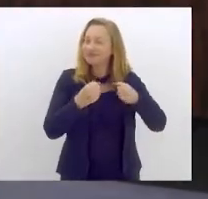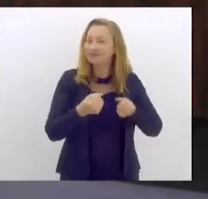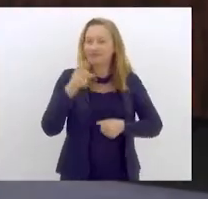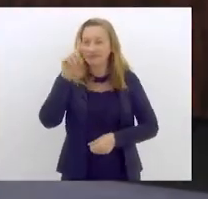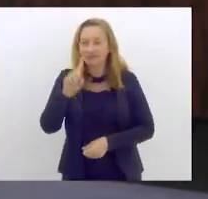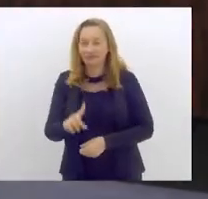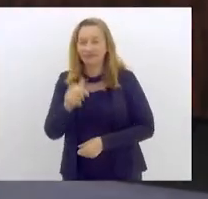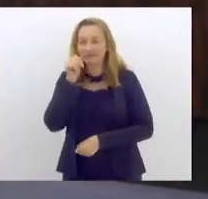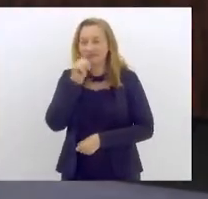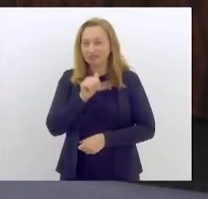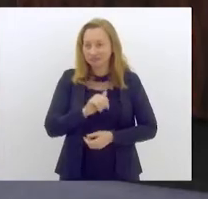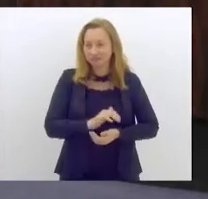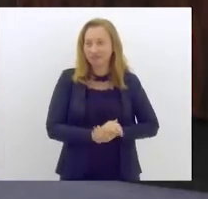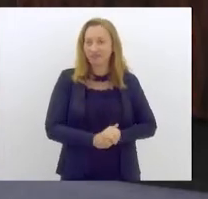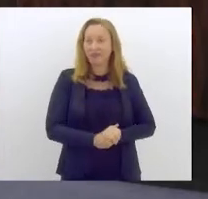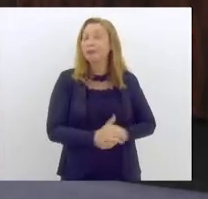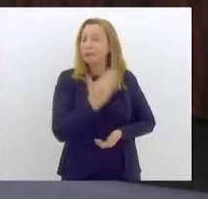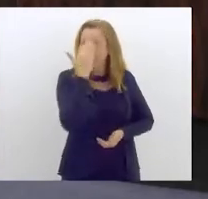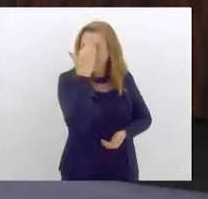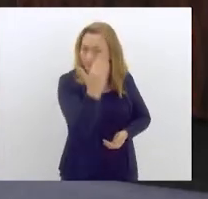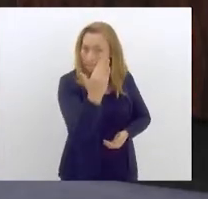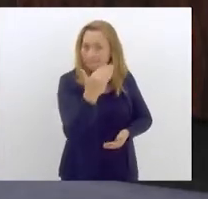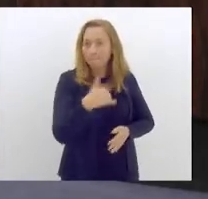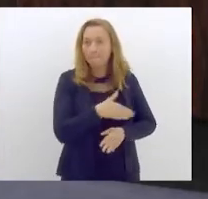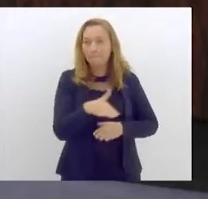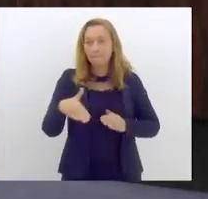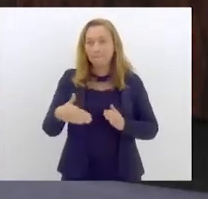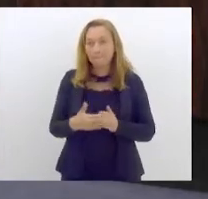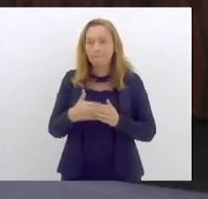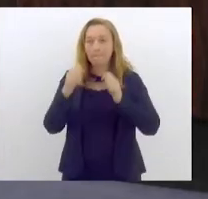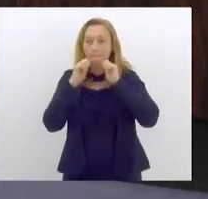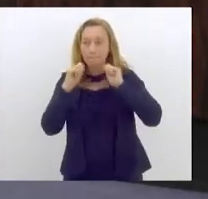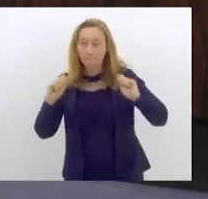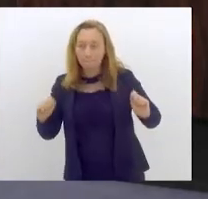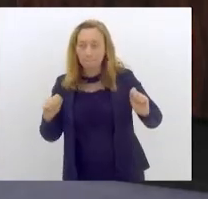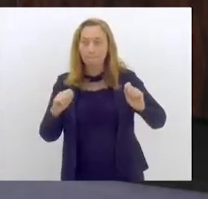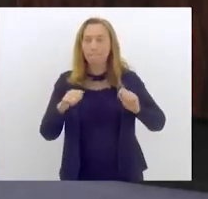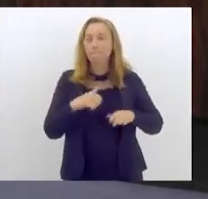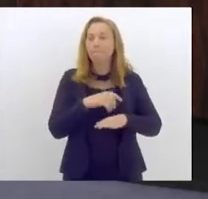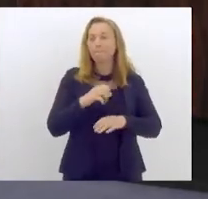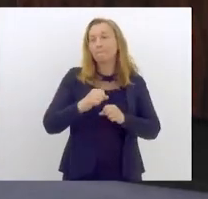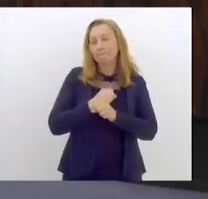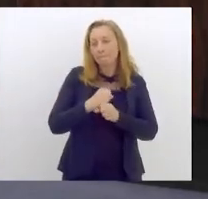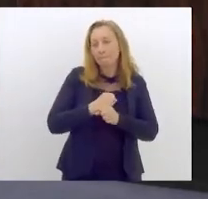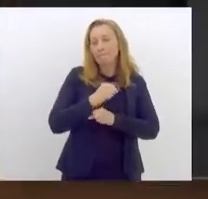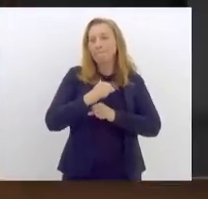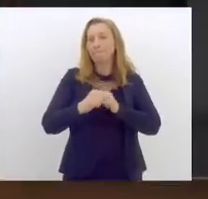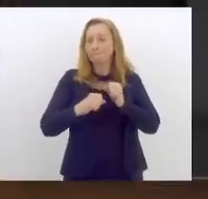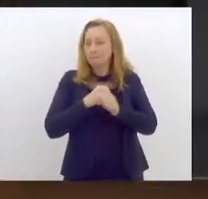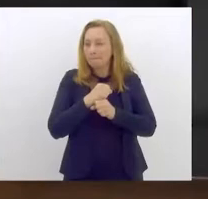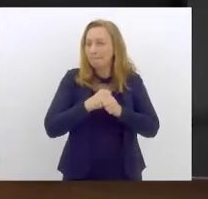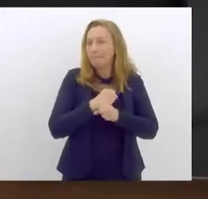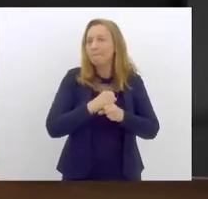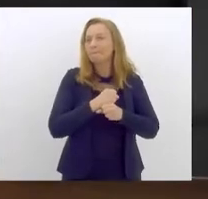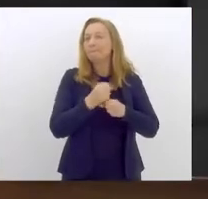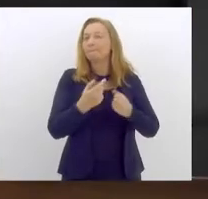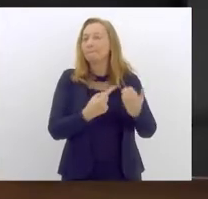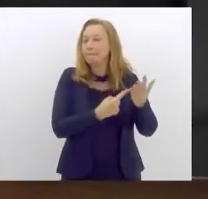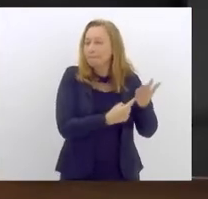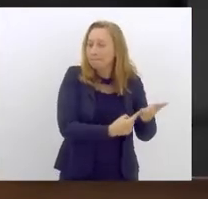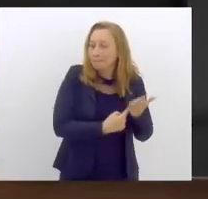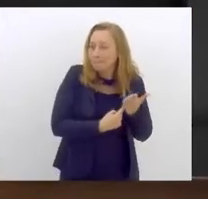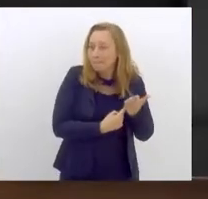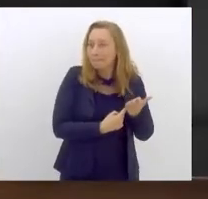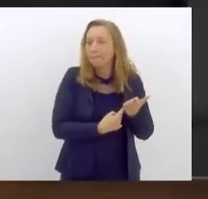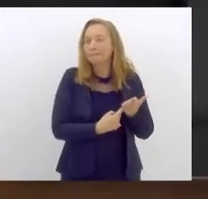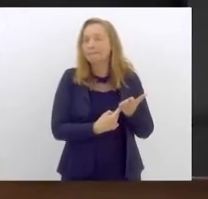da mulher agradecer a todas as assessoras que todos os anos tem contribuído para